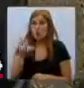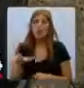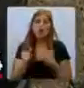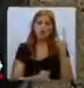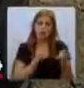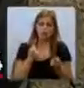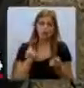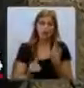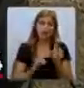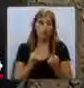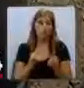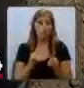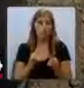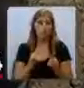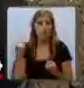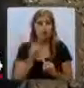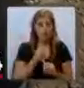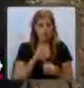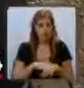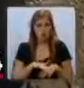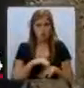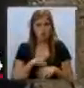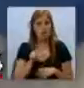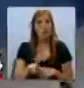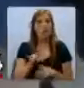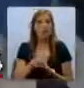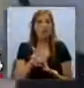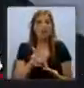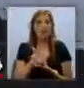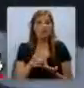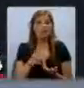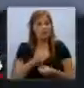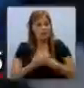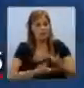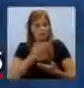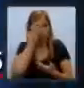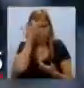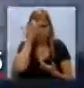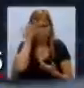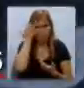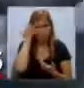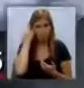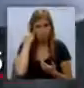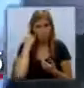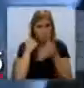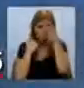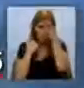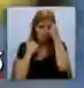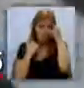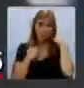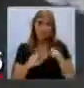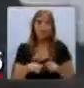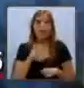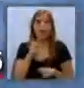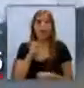outros terão recebido ordens para abandonar locais onde estavam atuar o inquérito deixa todavia algumas recomendações as ai deve